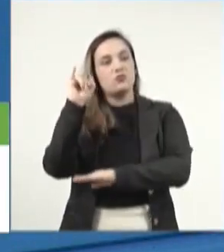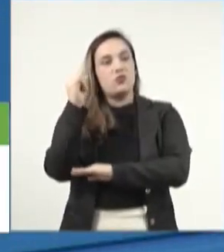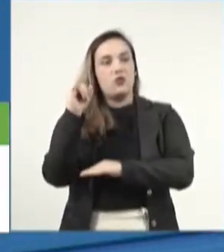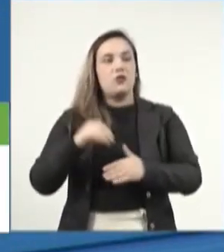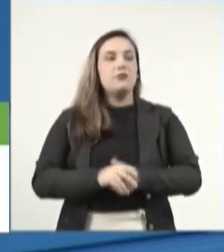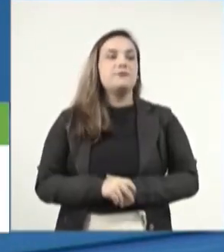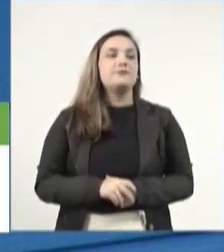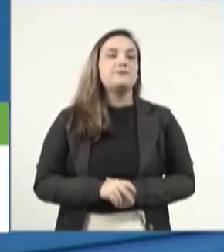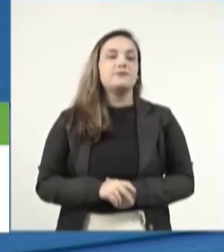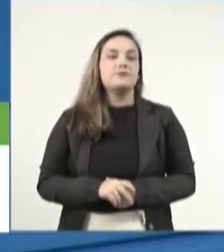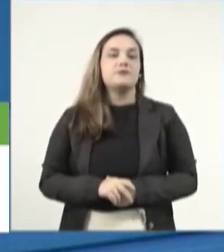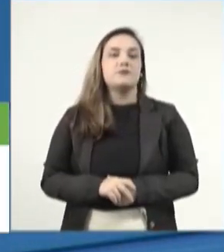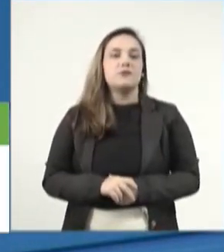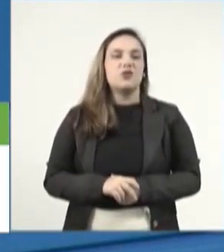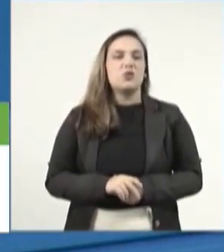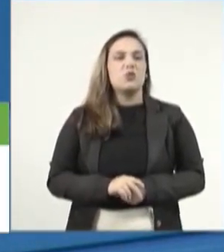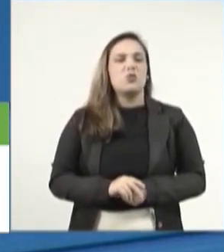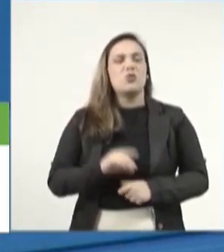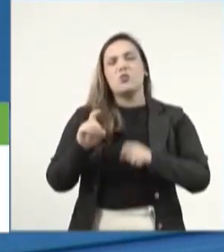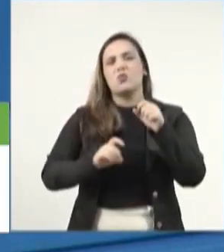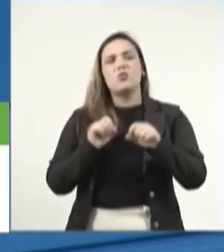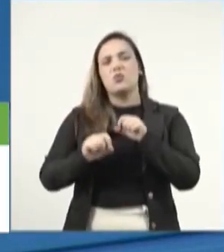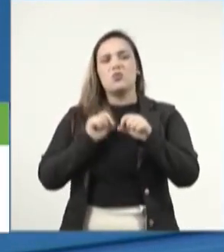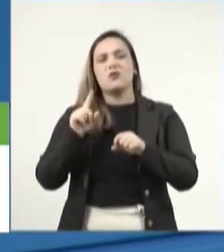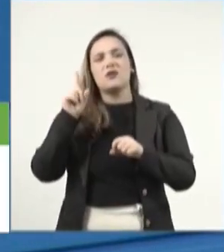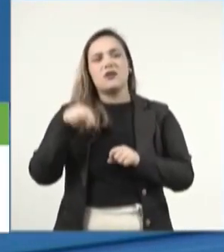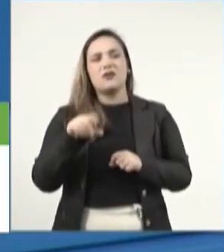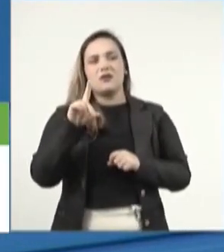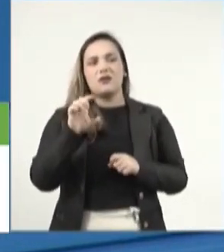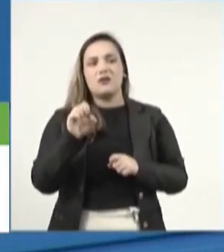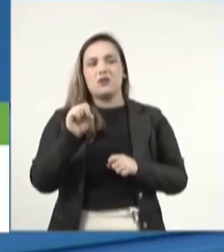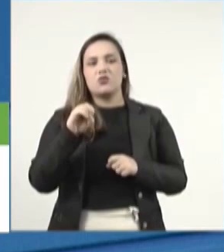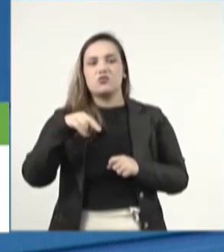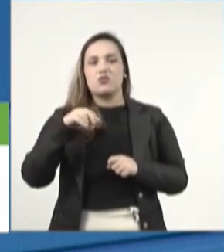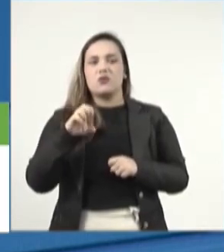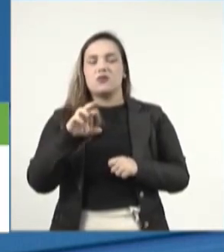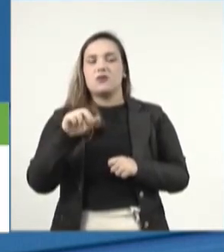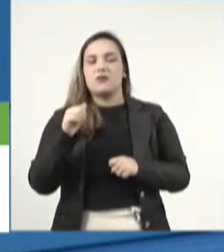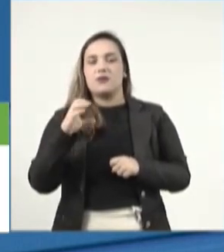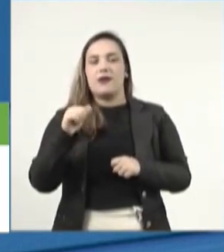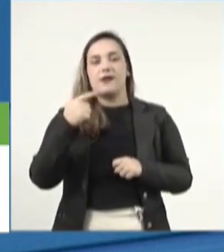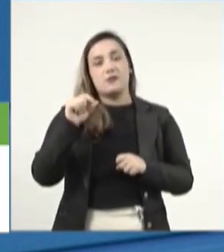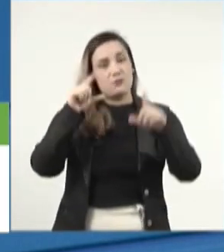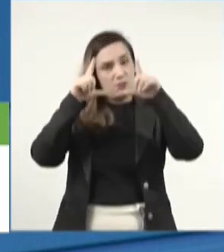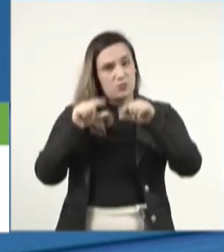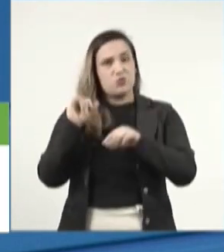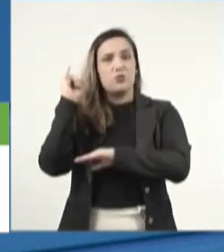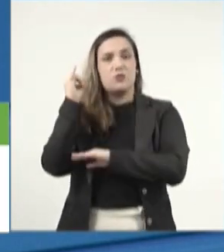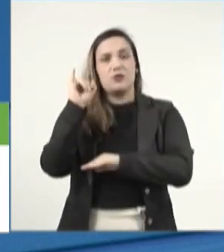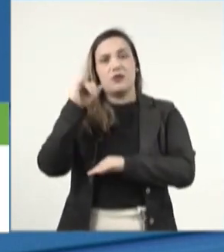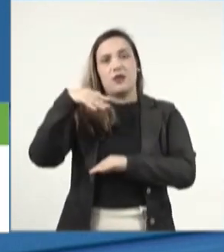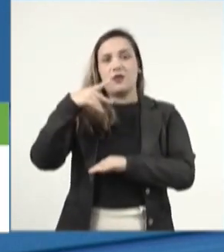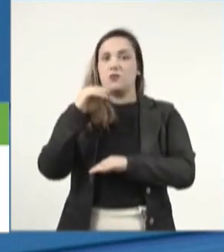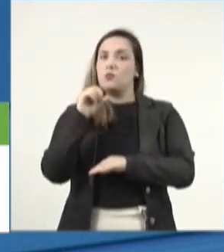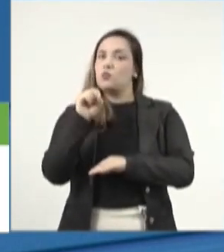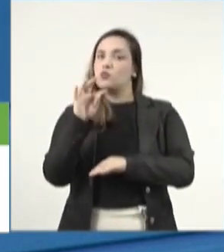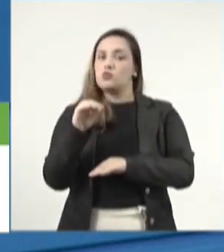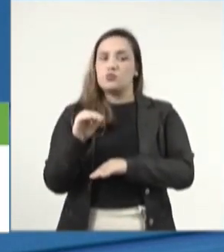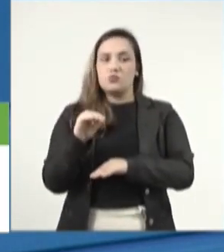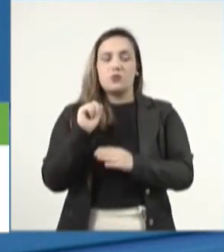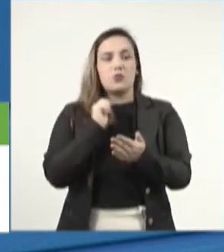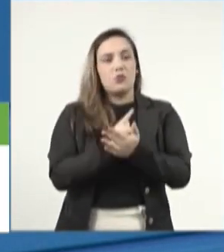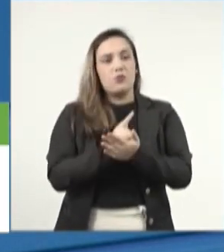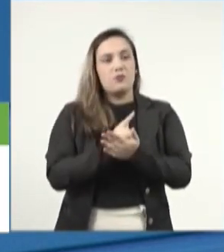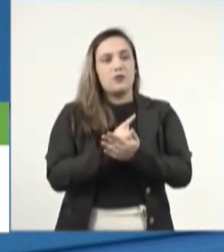desoneração. Fica estranho falar aqui que é desoneração. Baixou o imposto, por exemplo, deputado Zé Teixeira, para